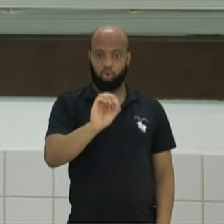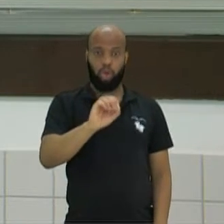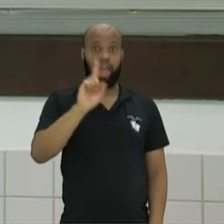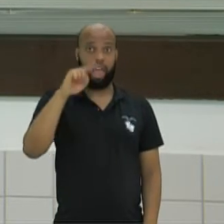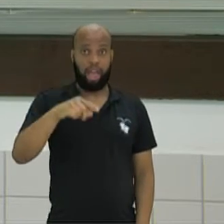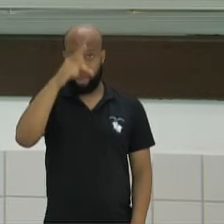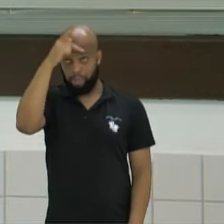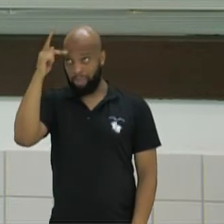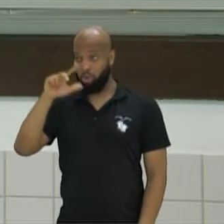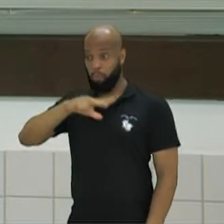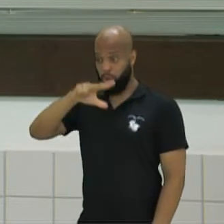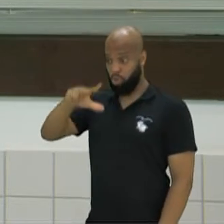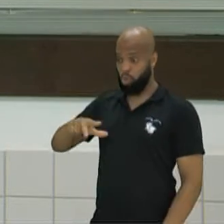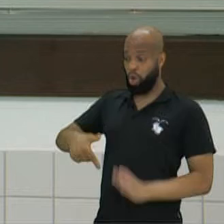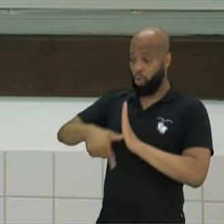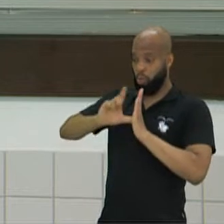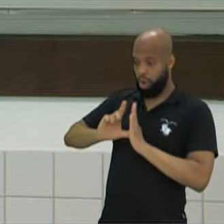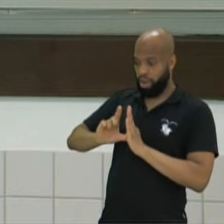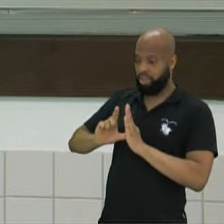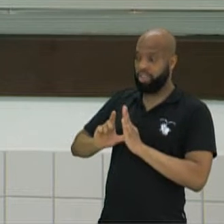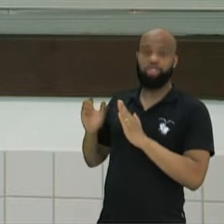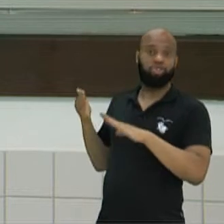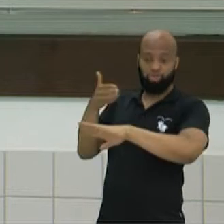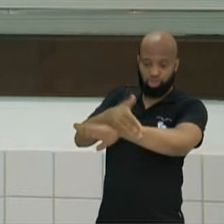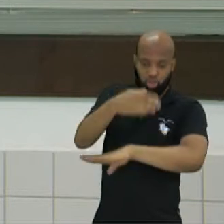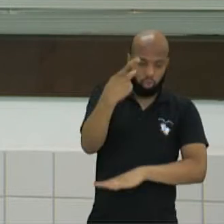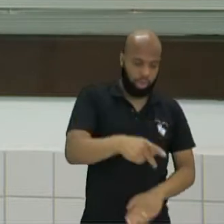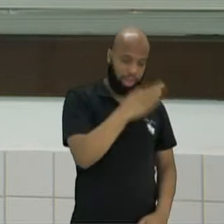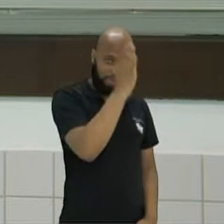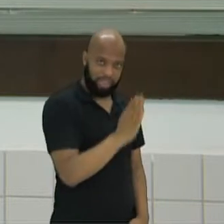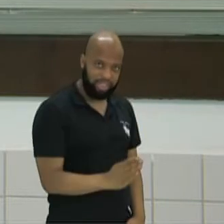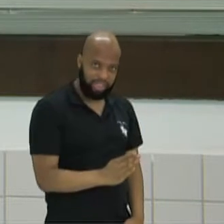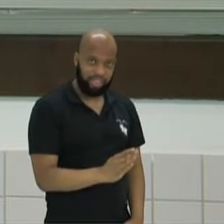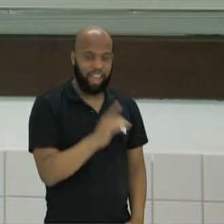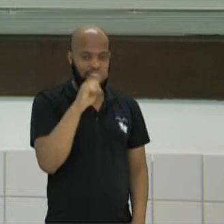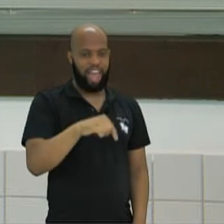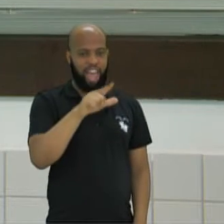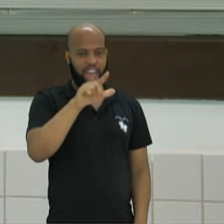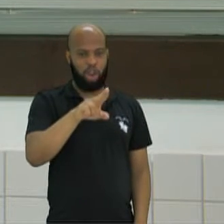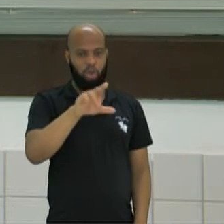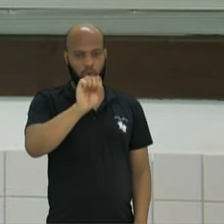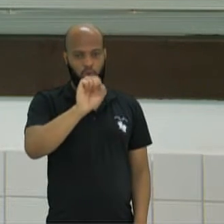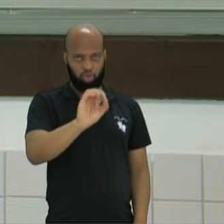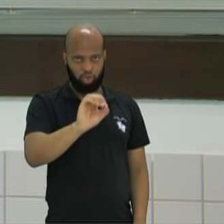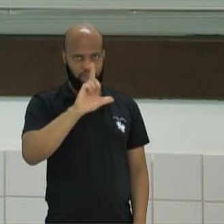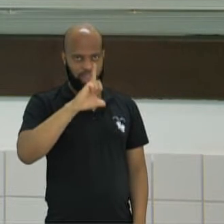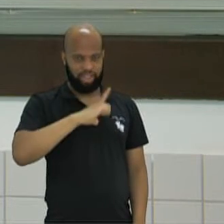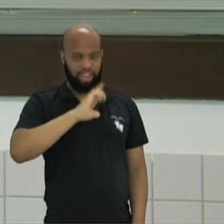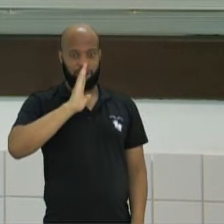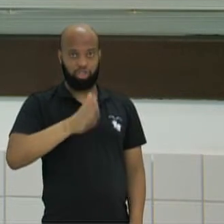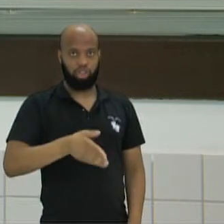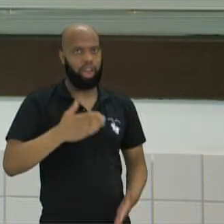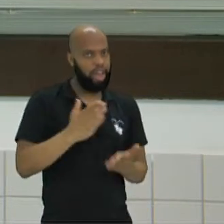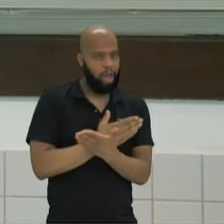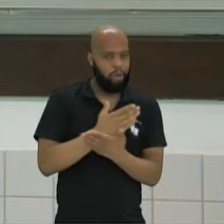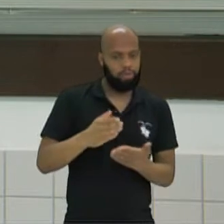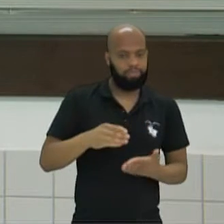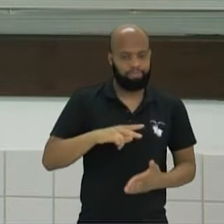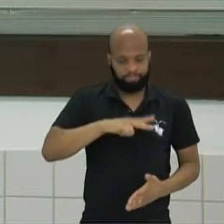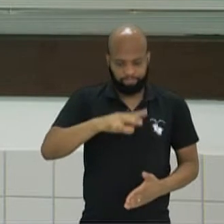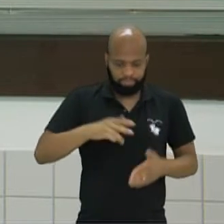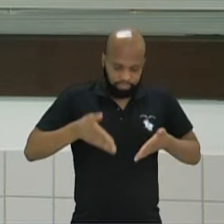que já vieram para cá, pode ter até uma segunda, terceira, quarta geração já de portugueses que já nasceram